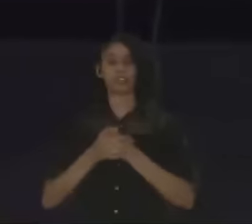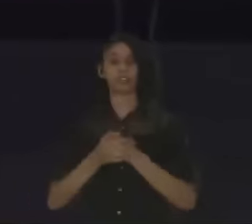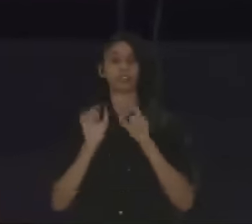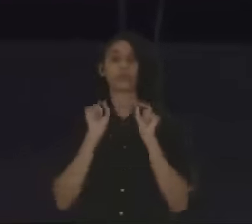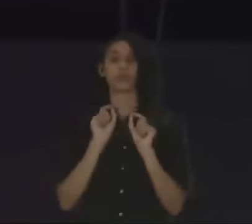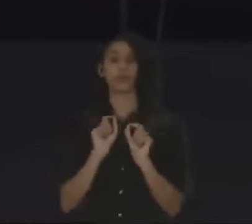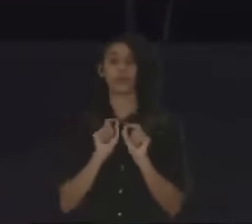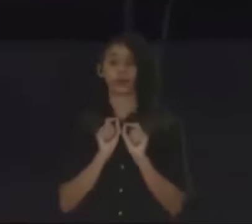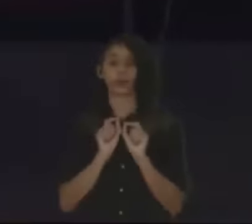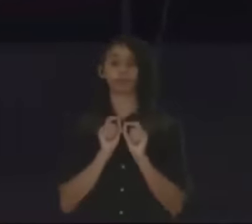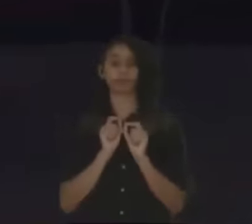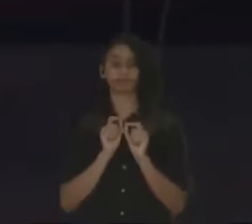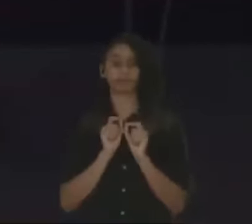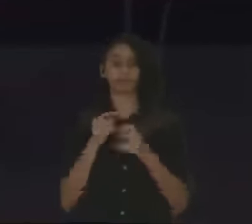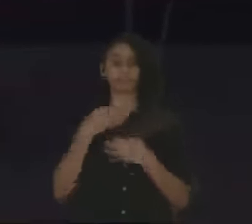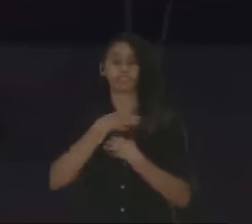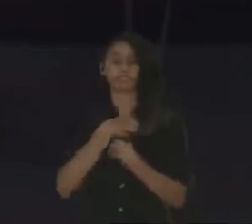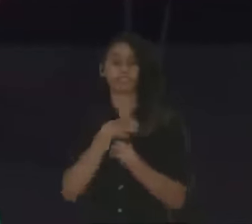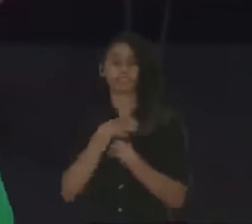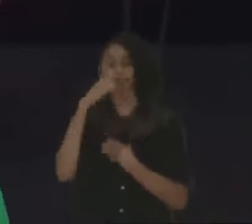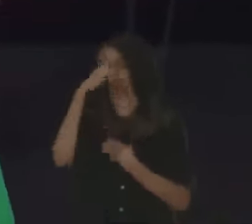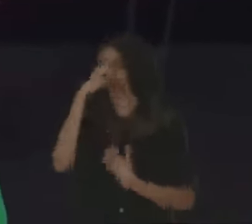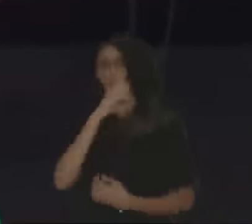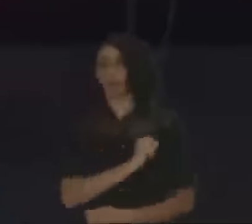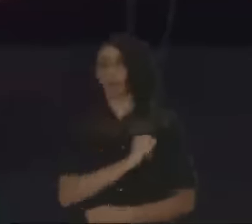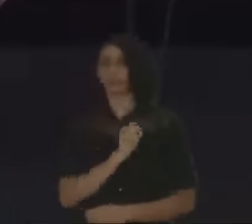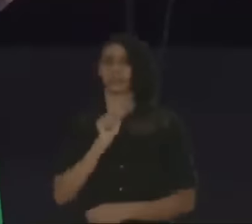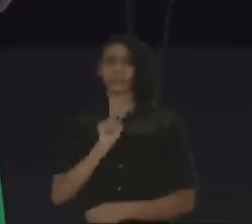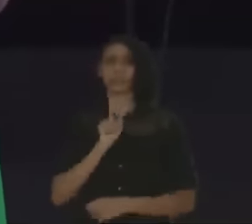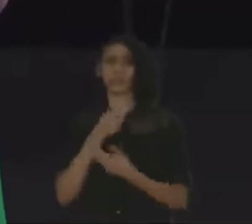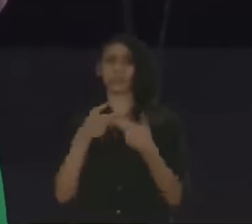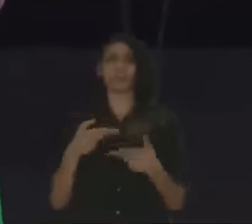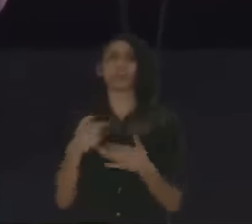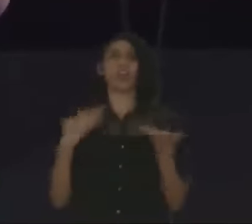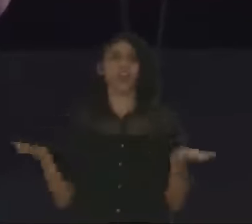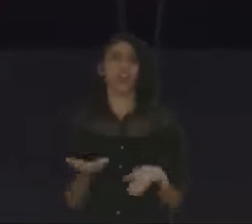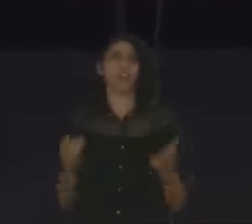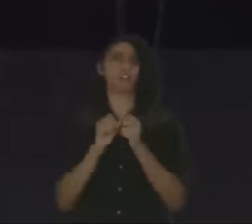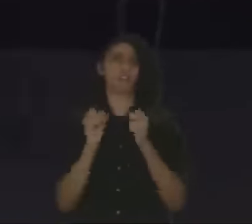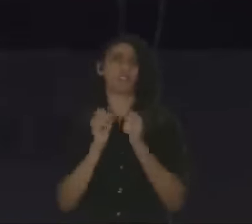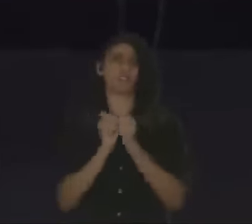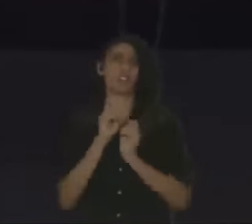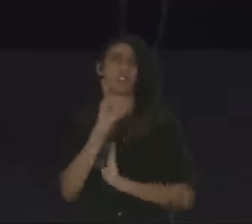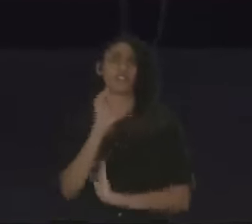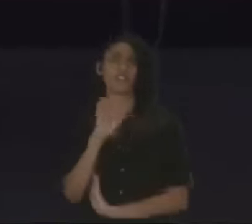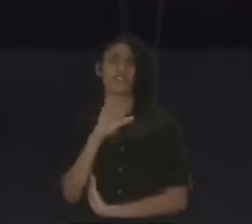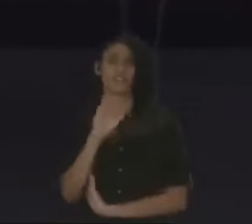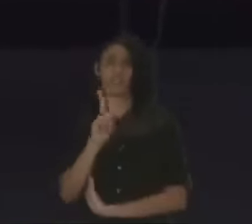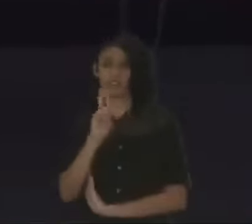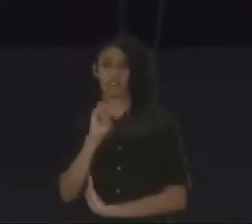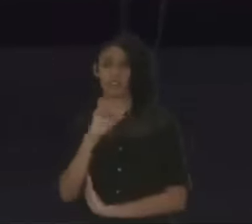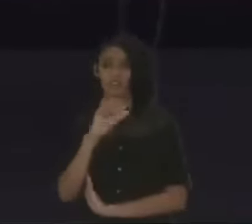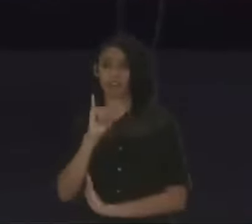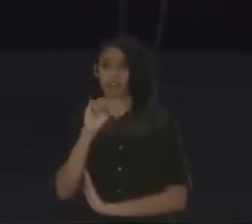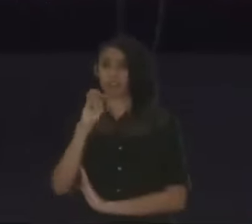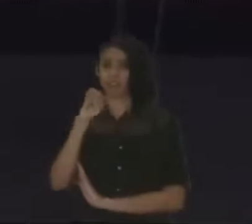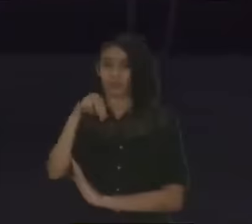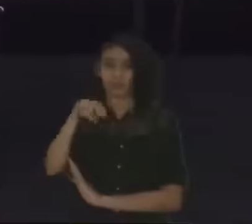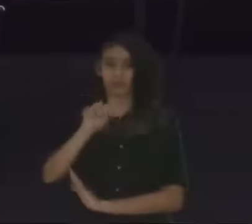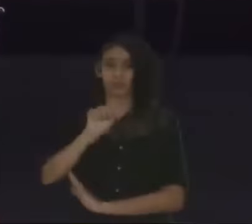sobre discernimento sensibilidade não é um momento não é uma coisa que pronto vou fazer o meu devocional tô no lugar secreto sair acabou o lugar secreto não